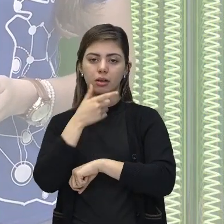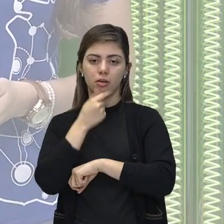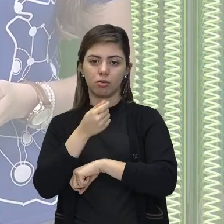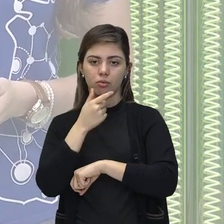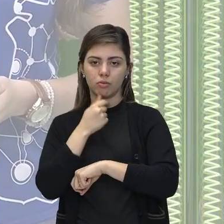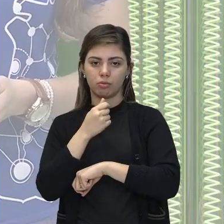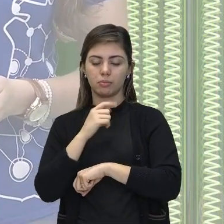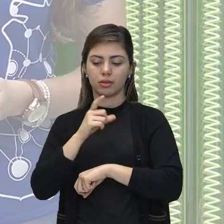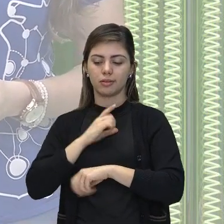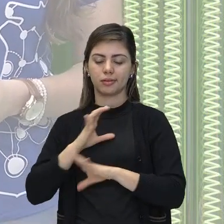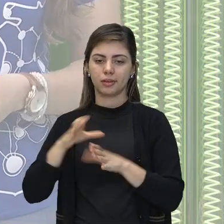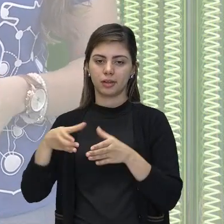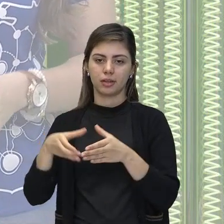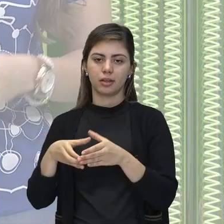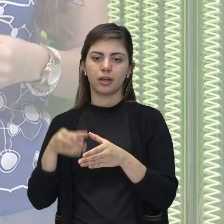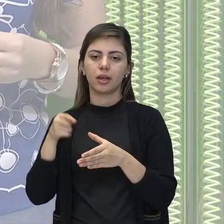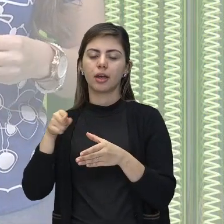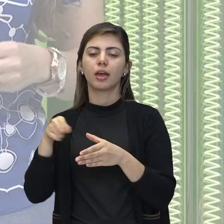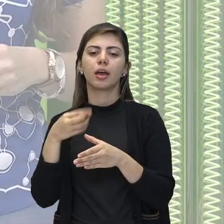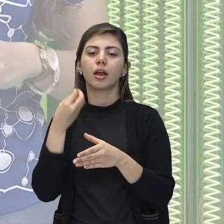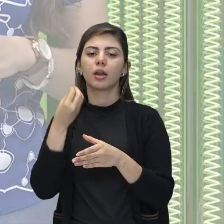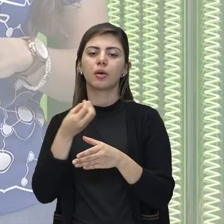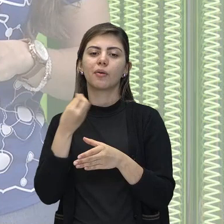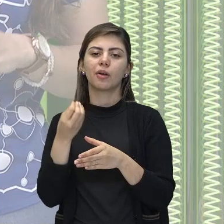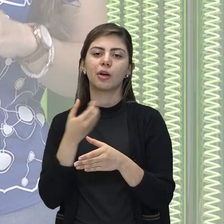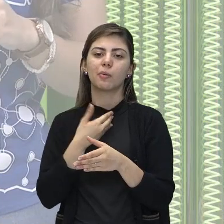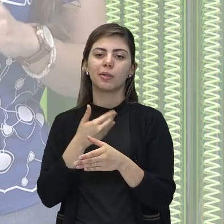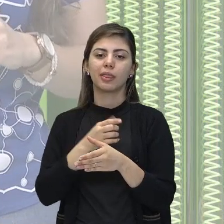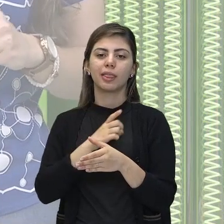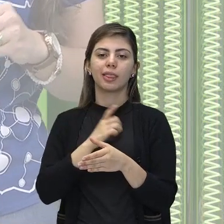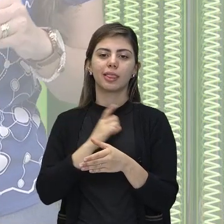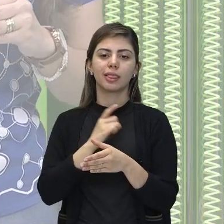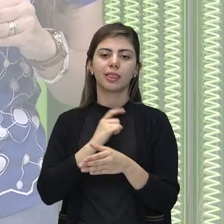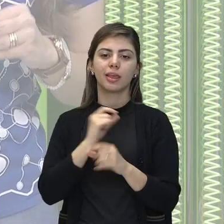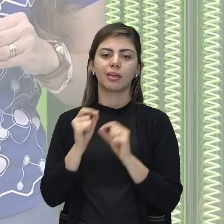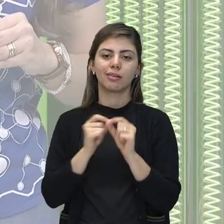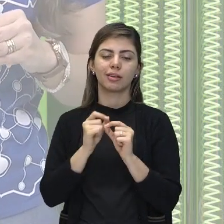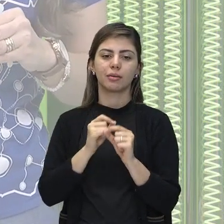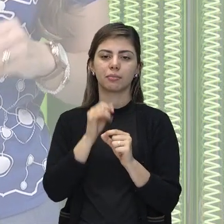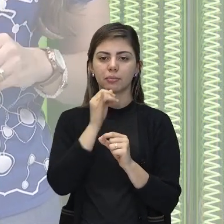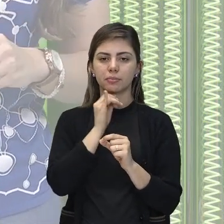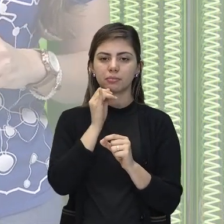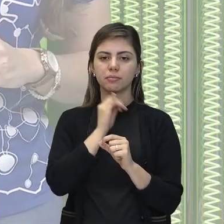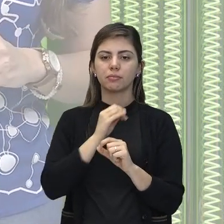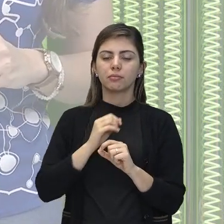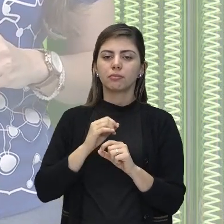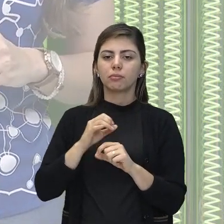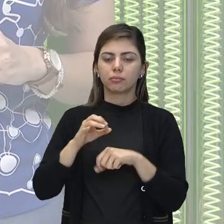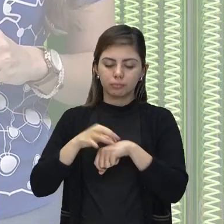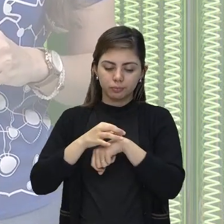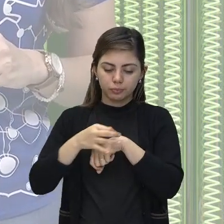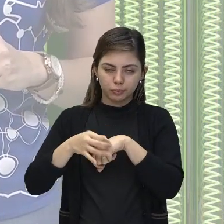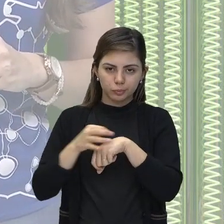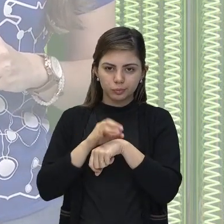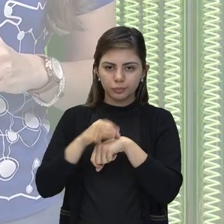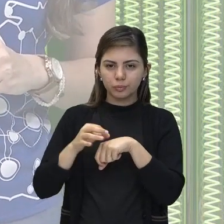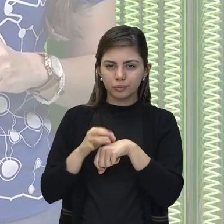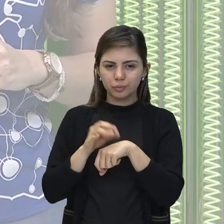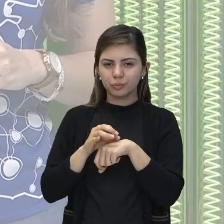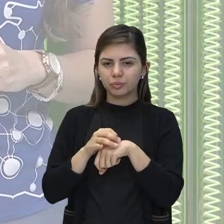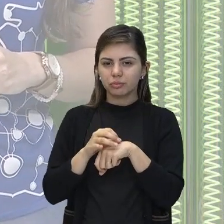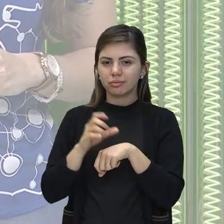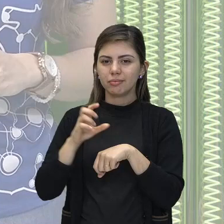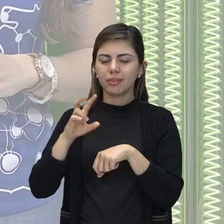e originam-se a partir do desenvolvimento de óvulos não fecundados. A esse tipo de